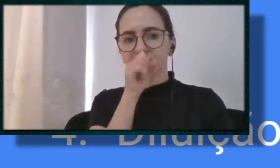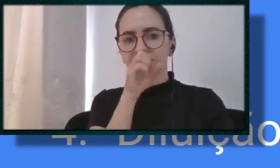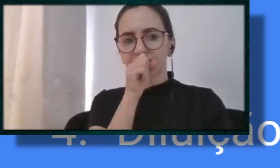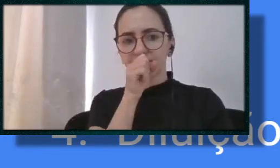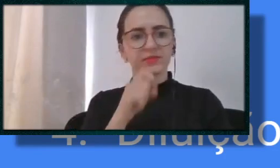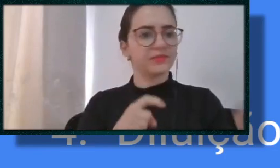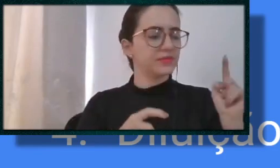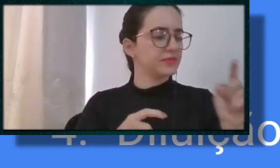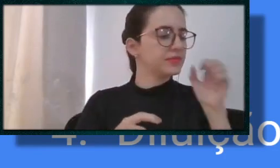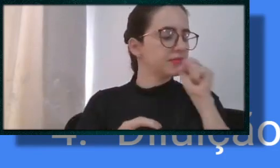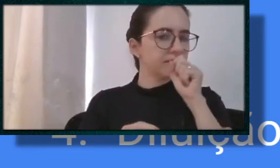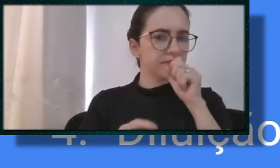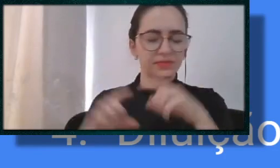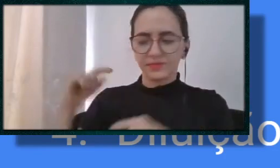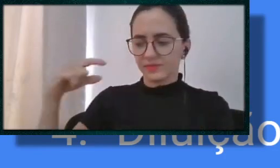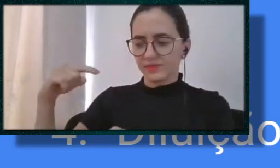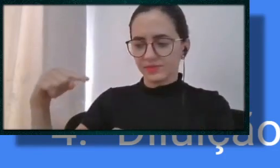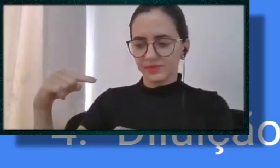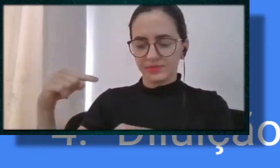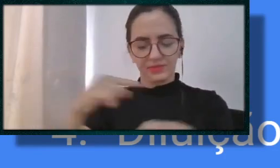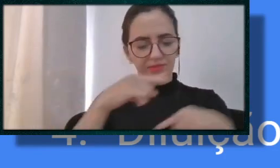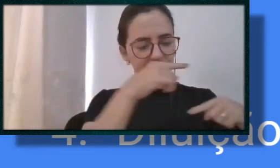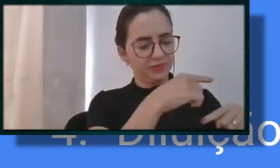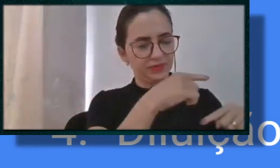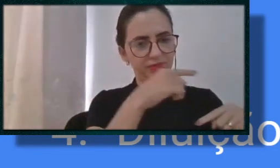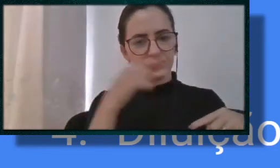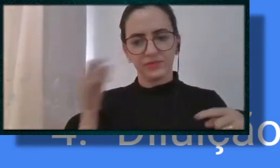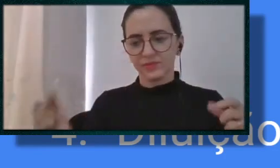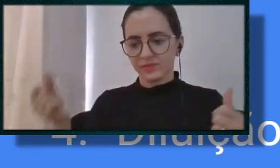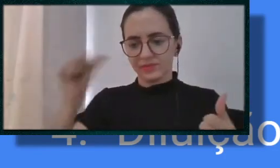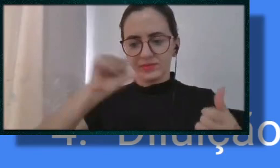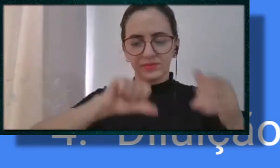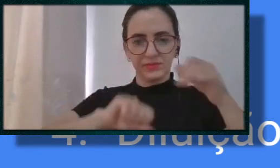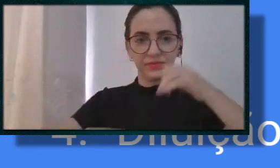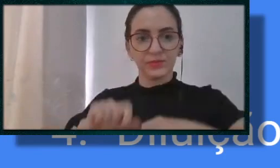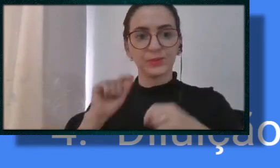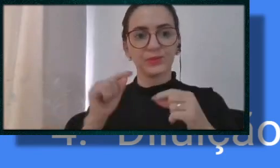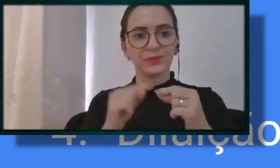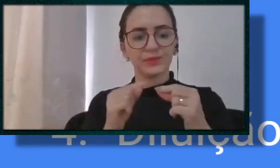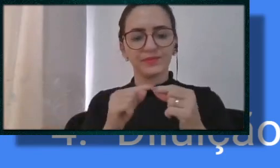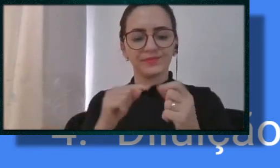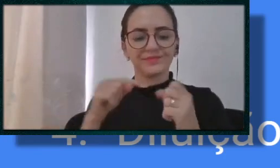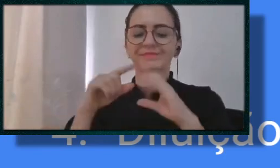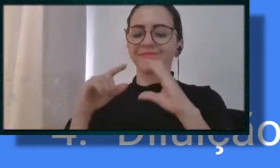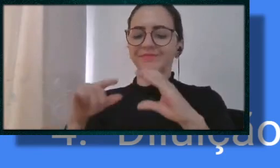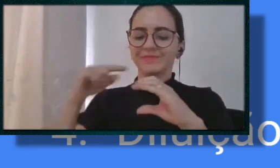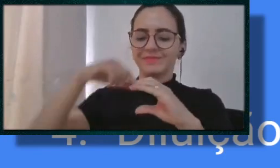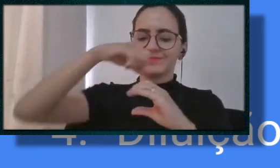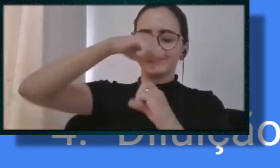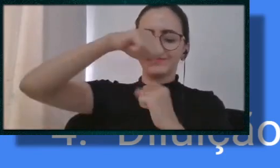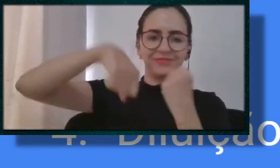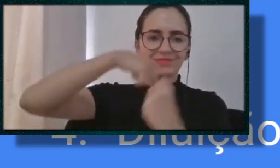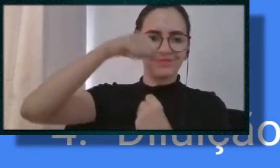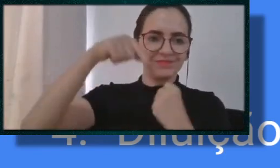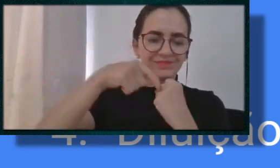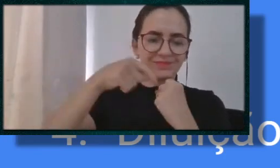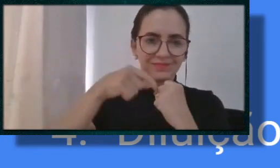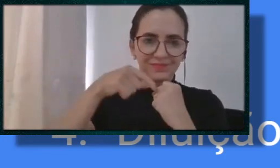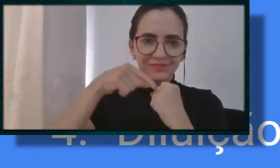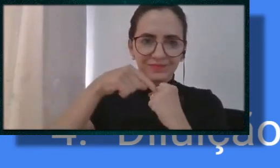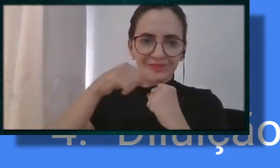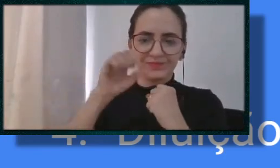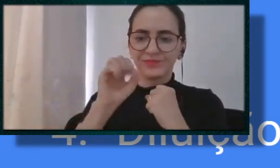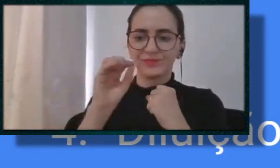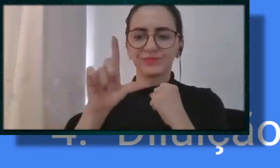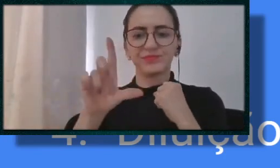misturando a concentração do soluto dividido pelo volume. Então se eu pego 2 kisukes, que eu fiz com quantidades diferentes, eu